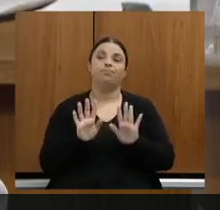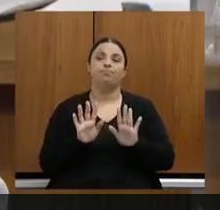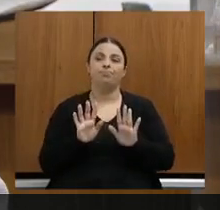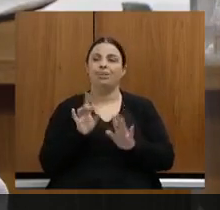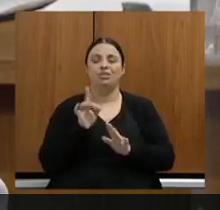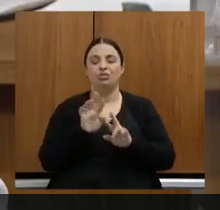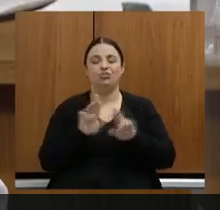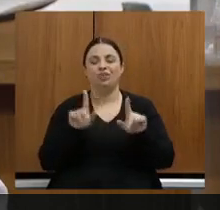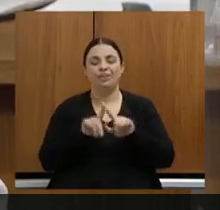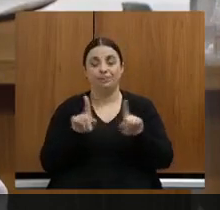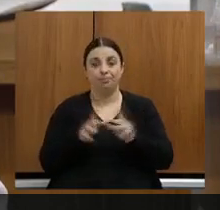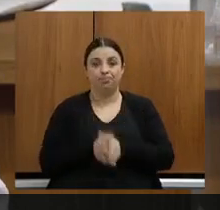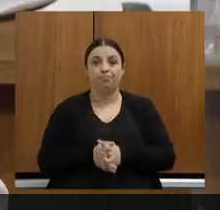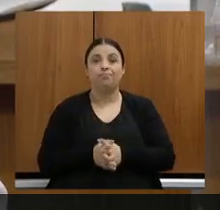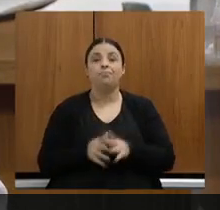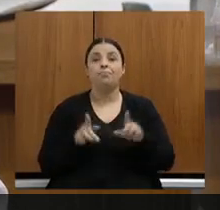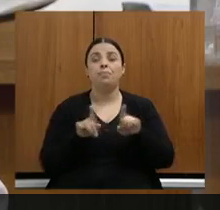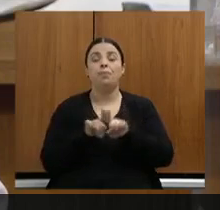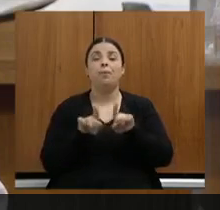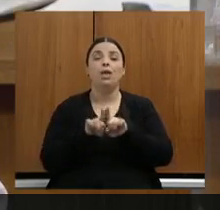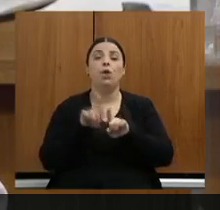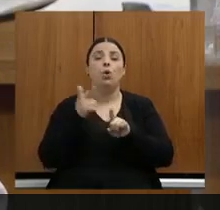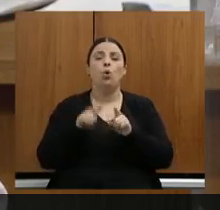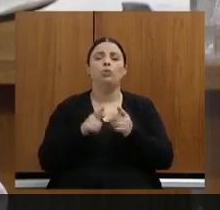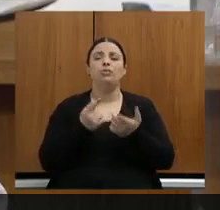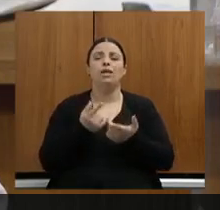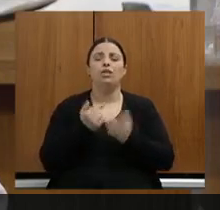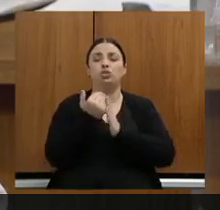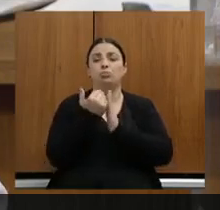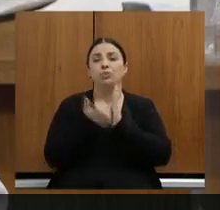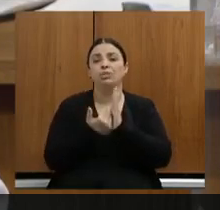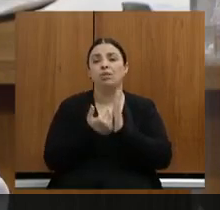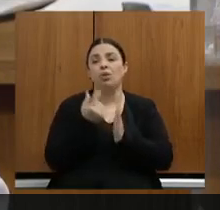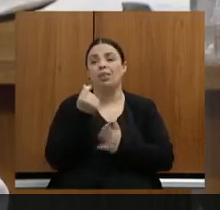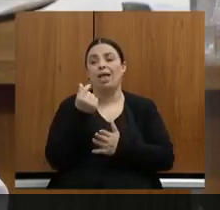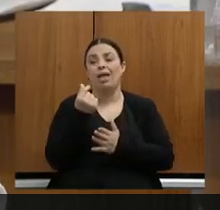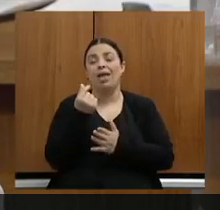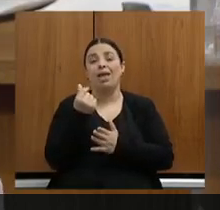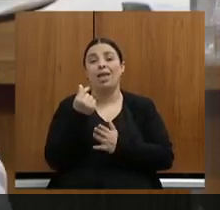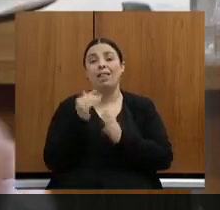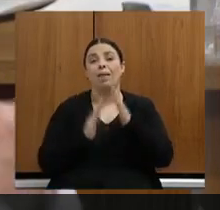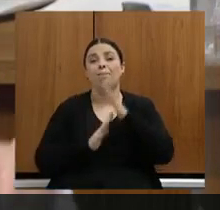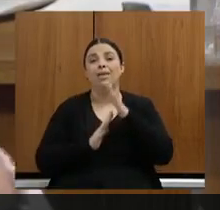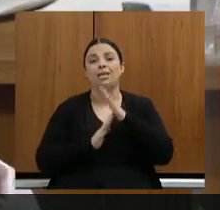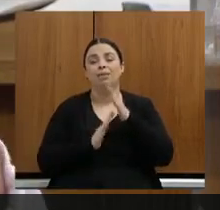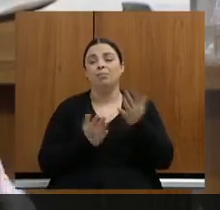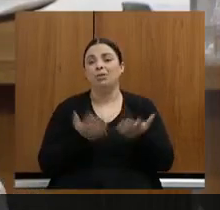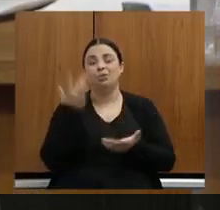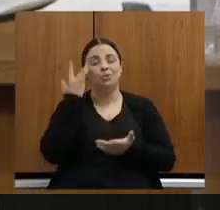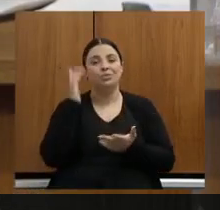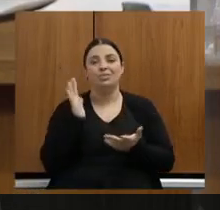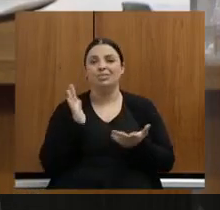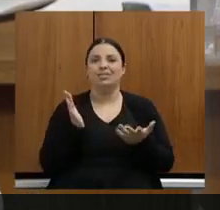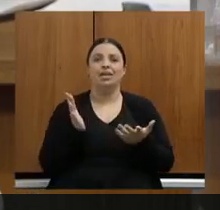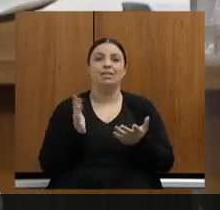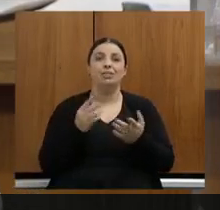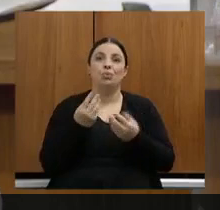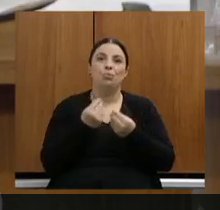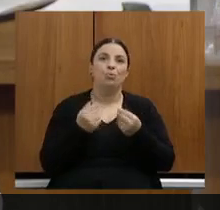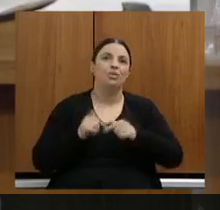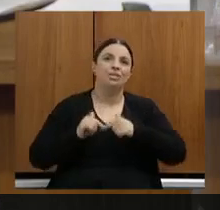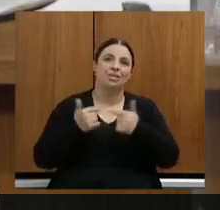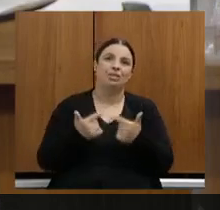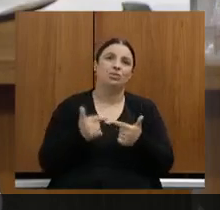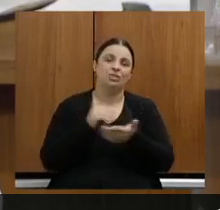renda mínima vovô Averiguar o porquê que eu possa redução São muitos os números e muitas ações a secretaria